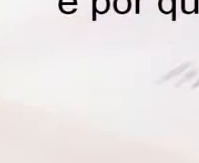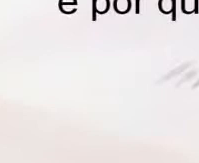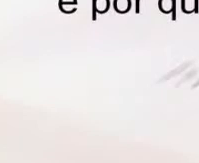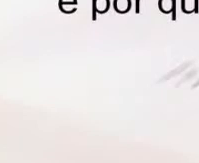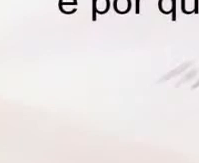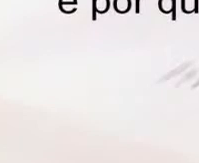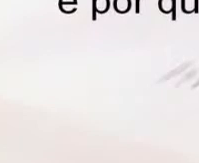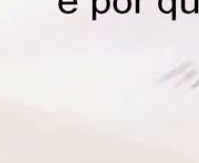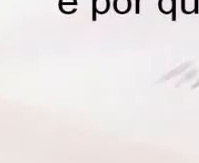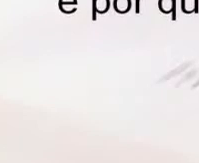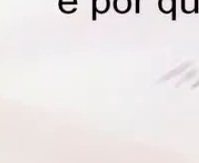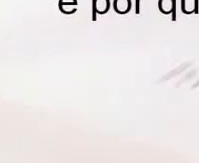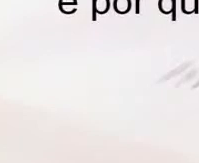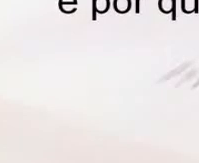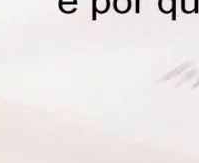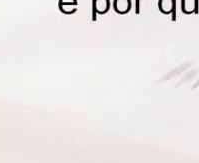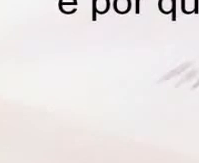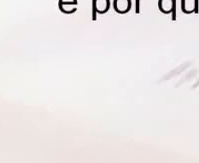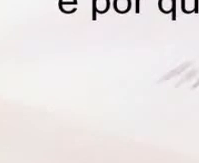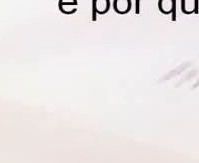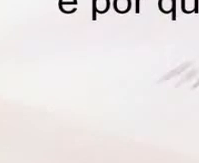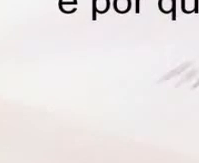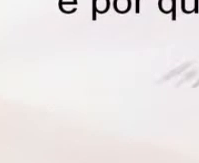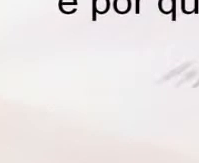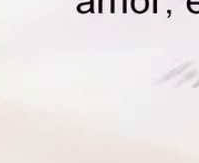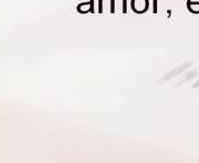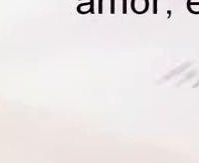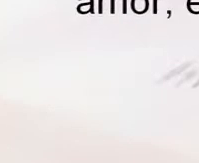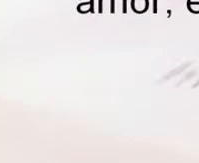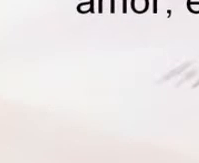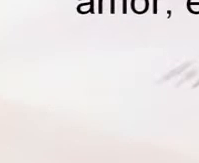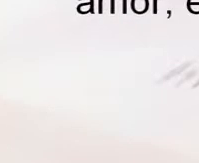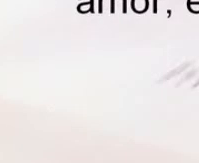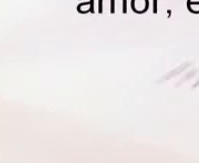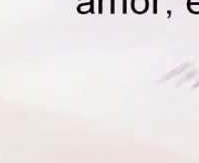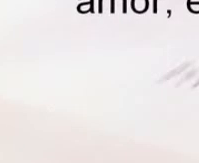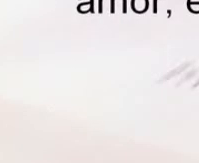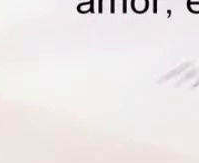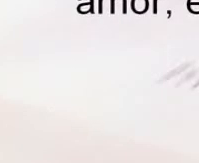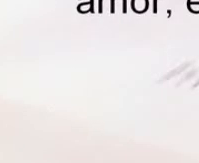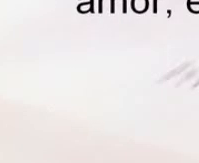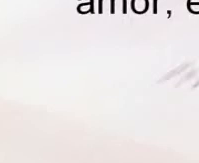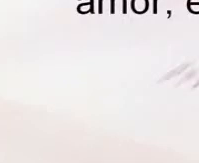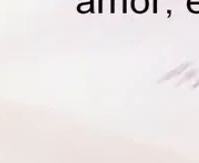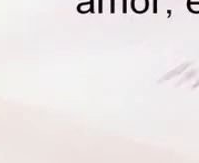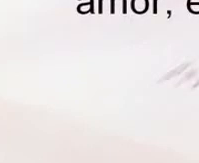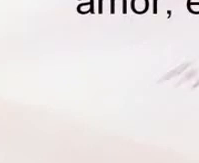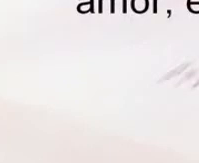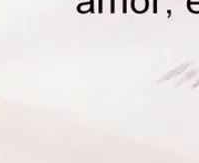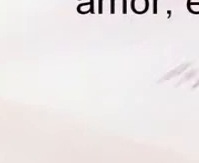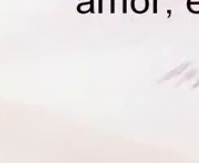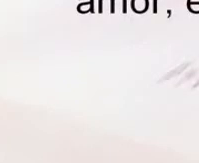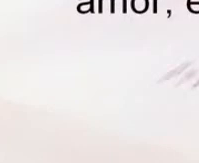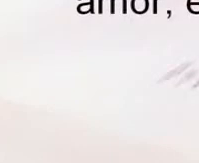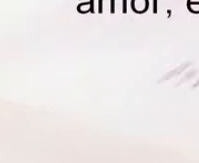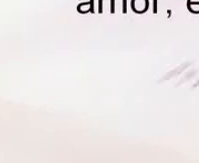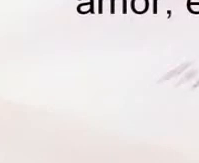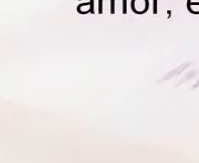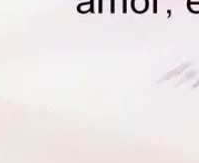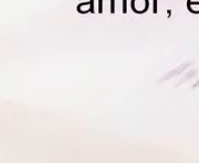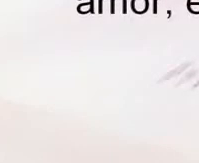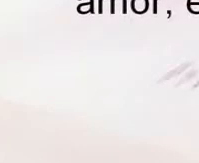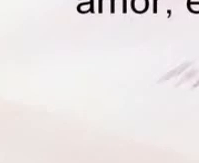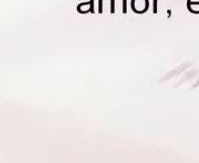vós pelos laodicenses e por quantos não me viram face a face, para que o coração deles seja